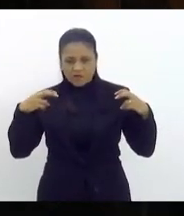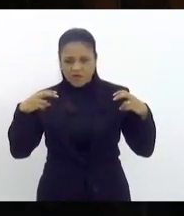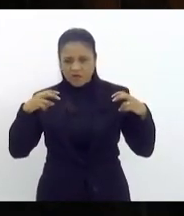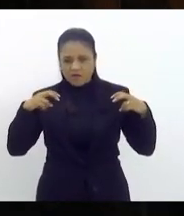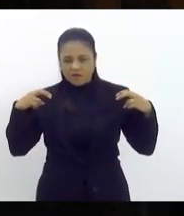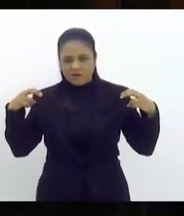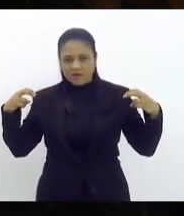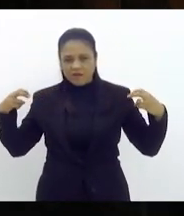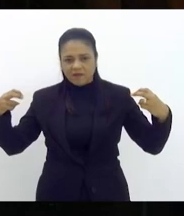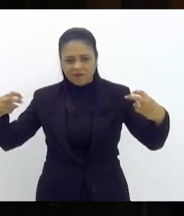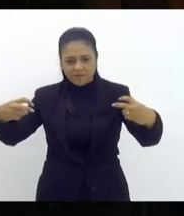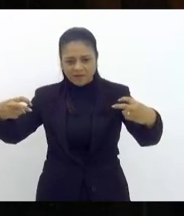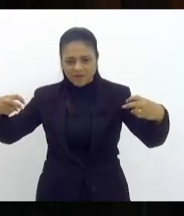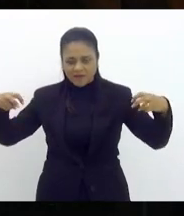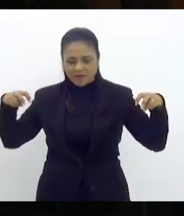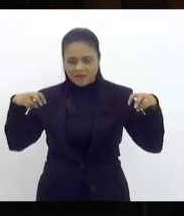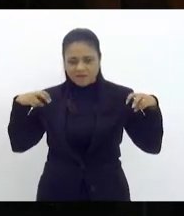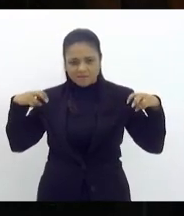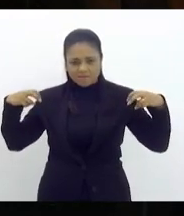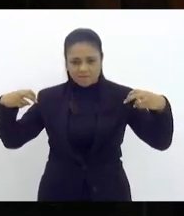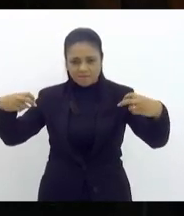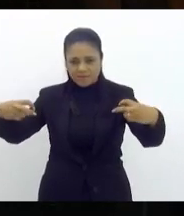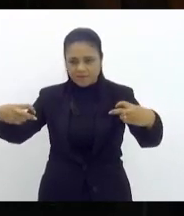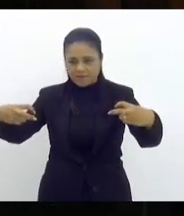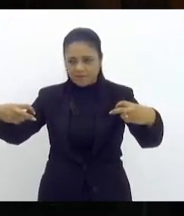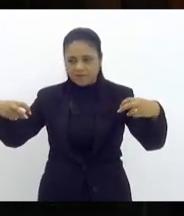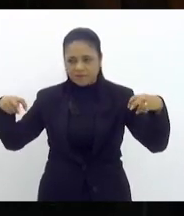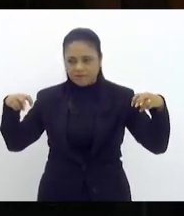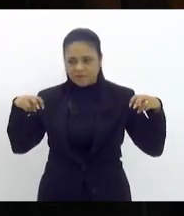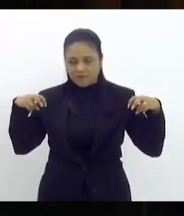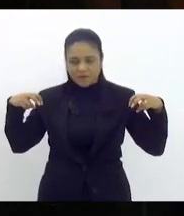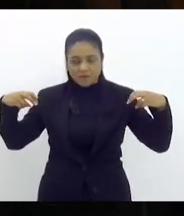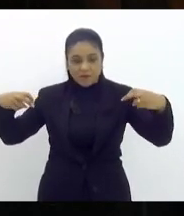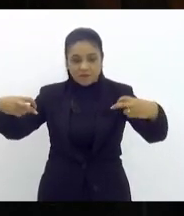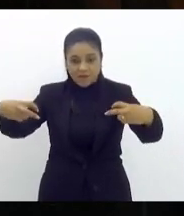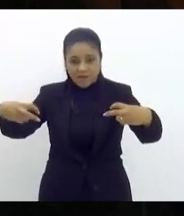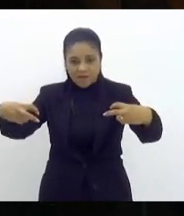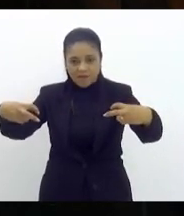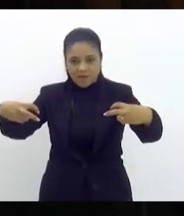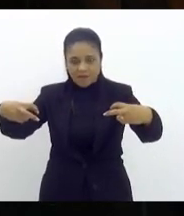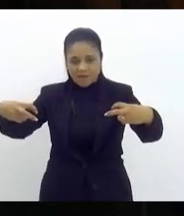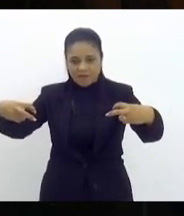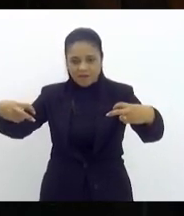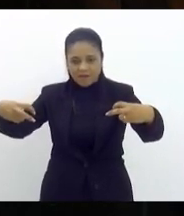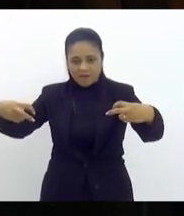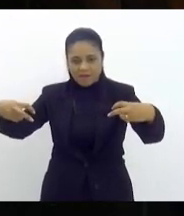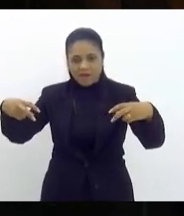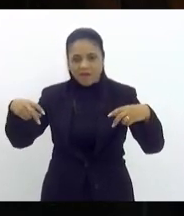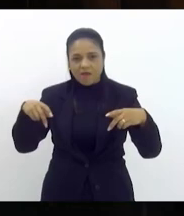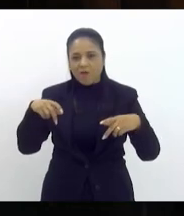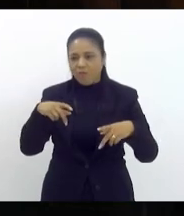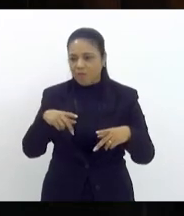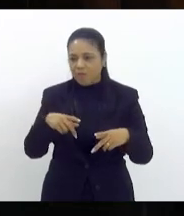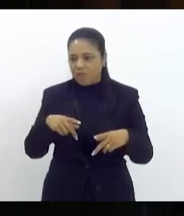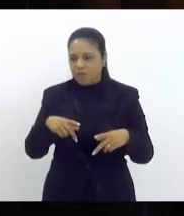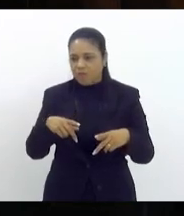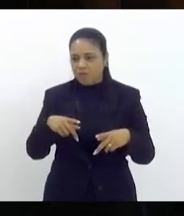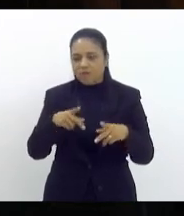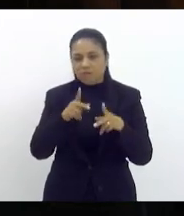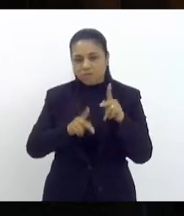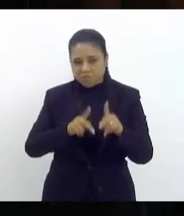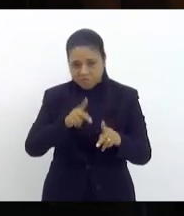entendimento é bom que a gente construa pontes e da mesma forma que a gente permite e que a gente